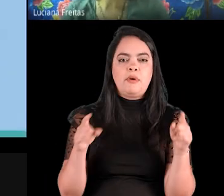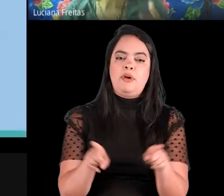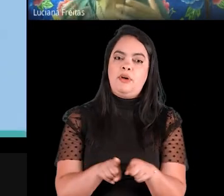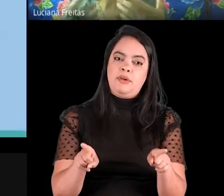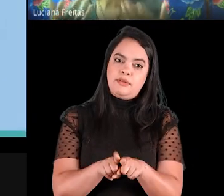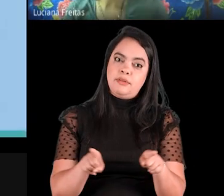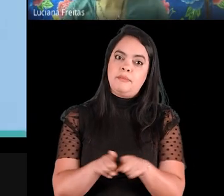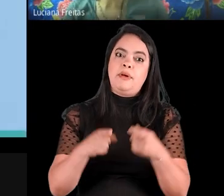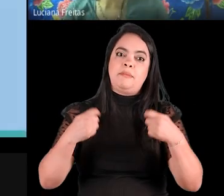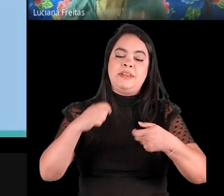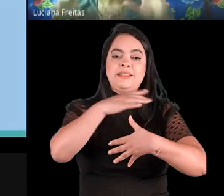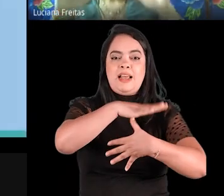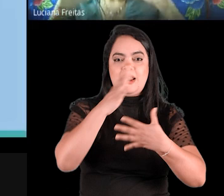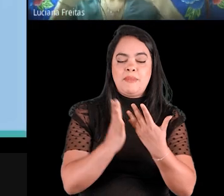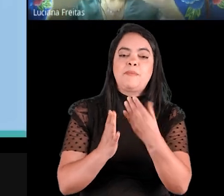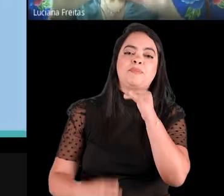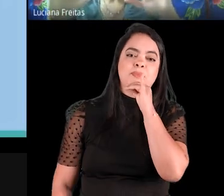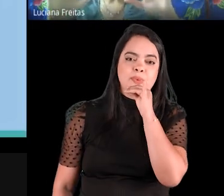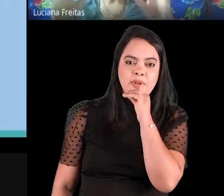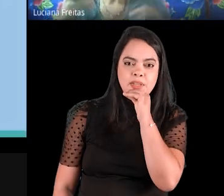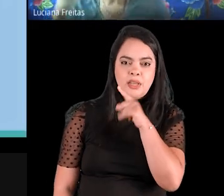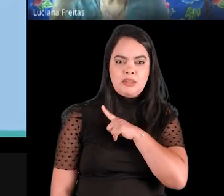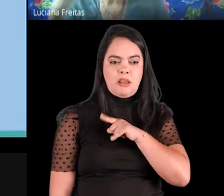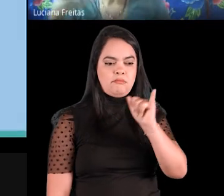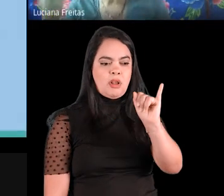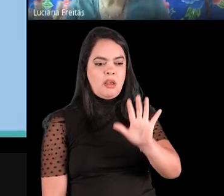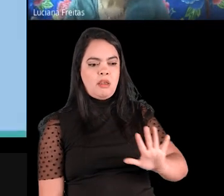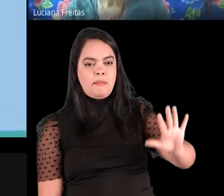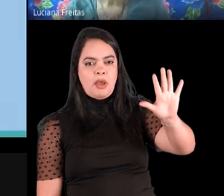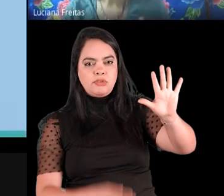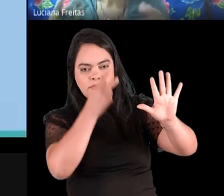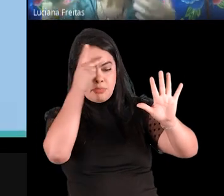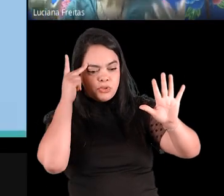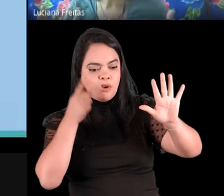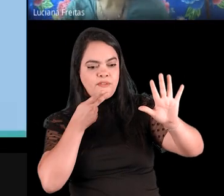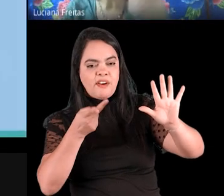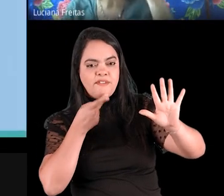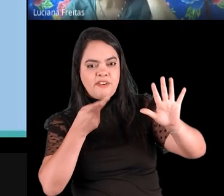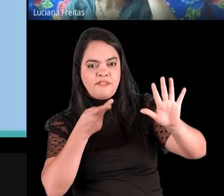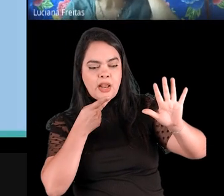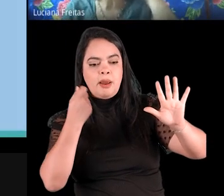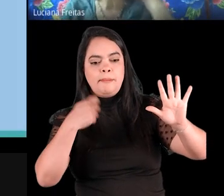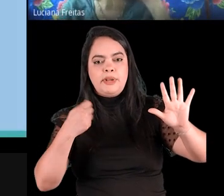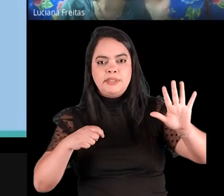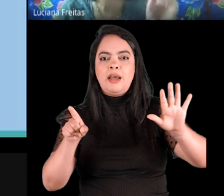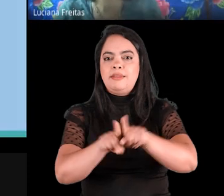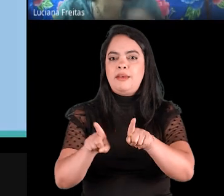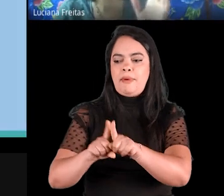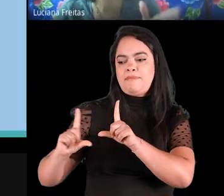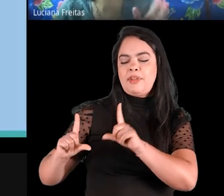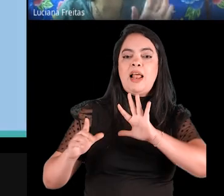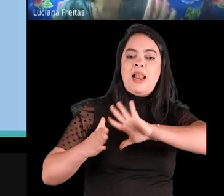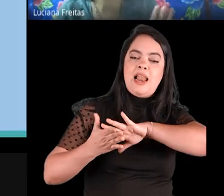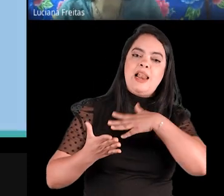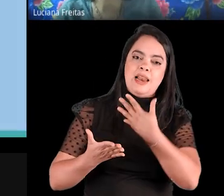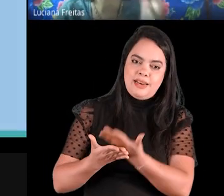sinais. Quando tem, por exemplo, uma imagem estática e alguém falando. Então, precisa, né, que seja em língua de sinais. Mas